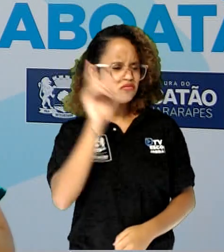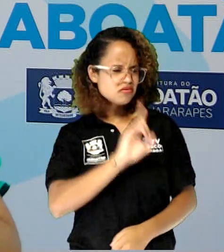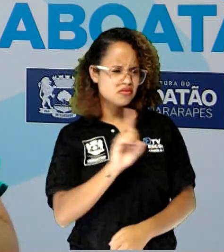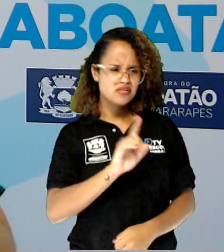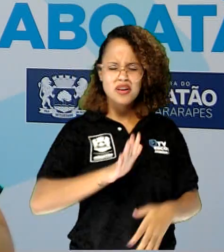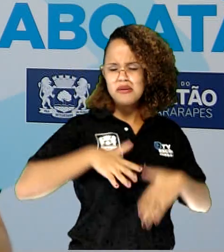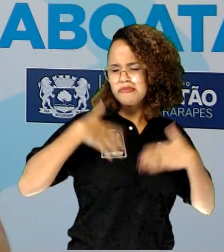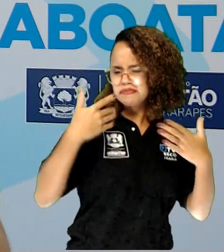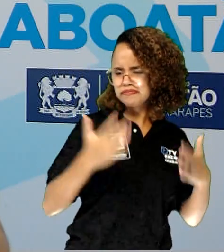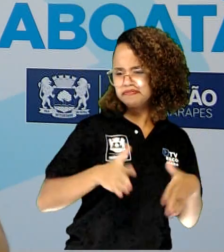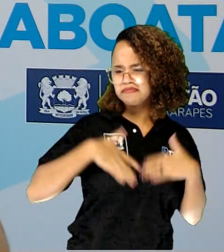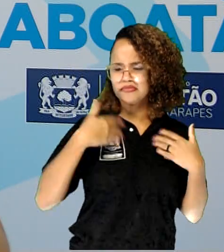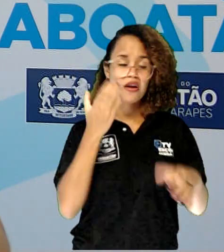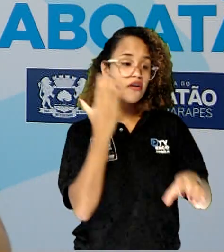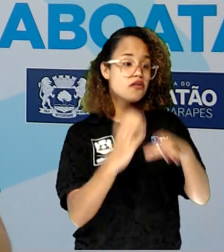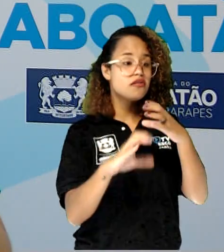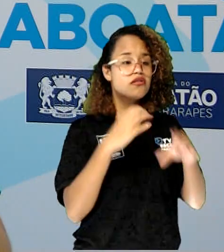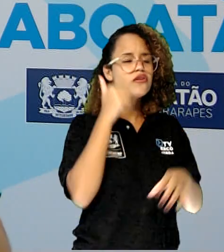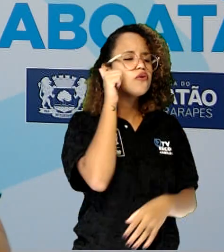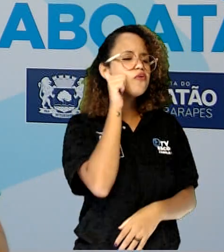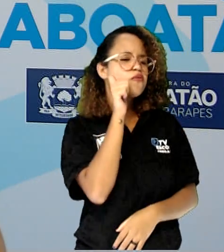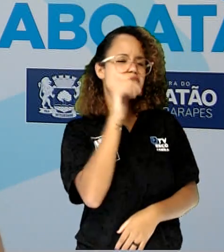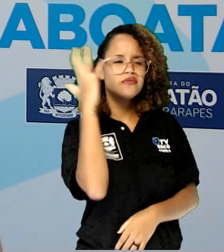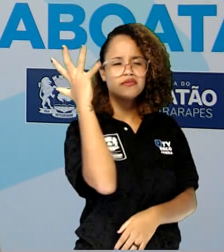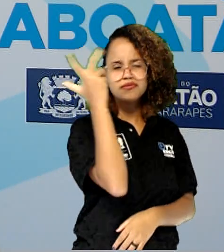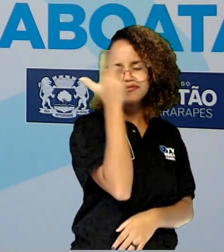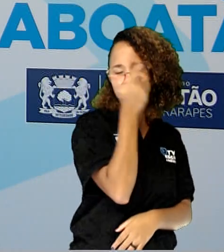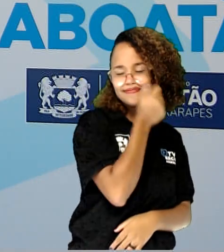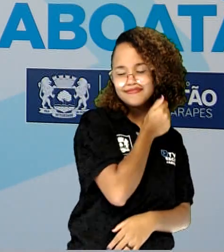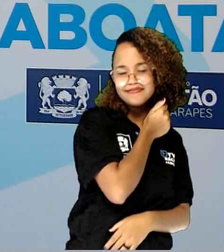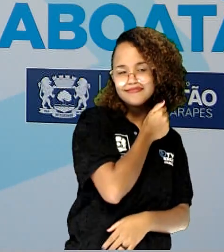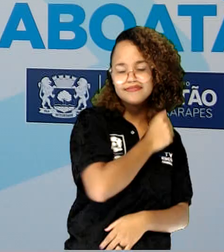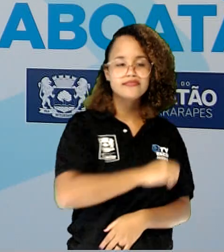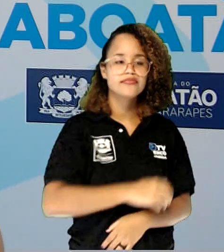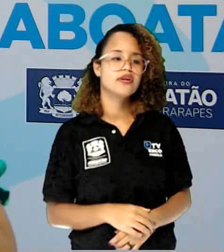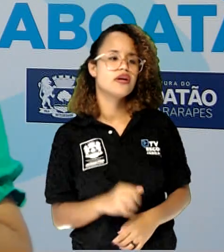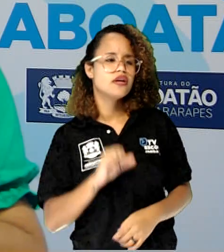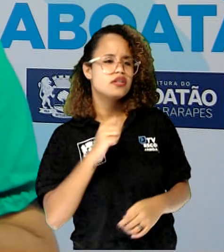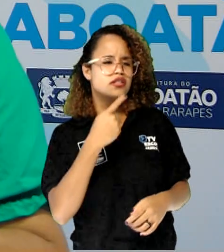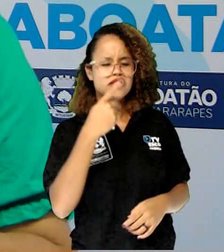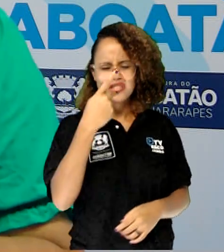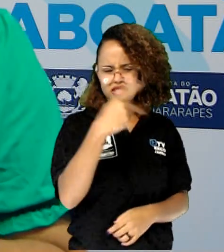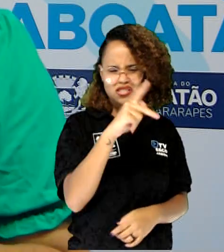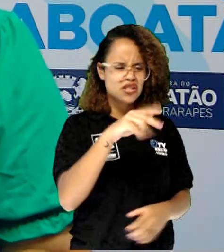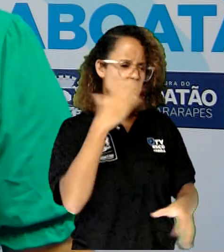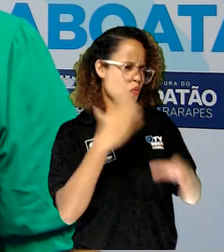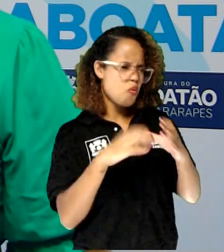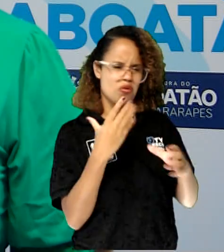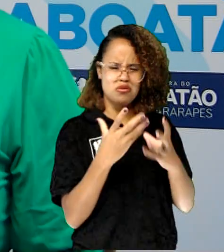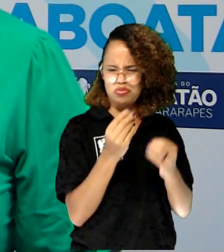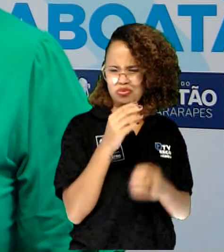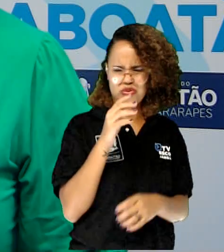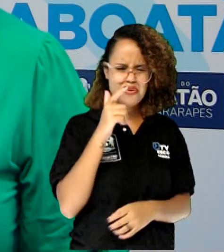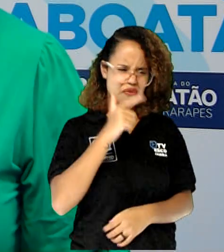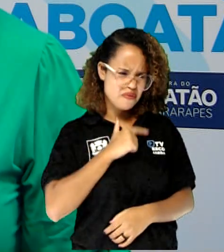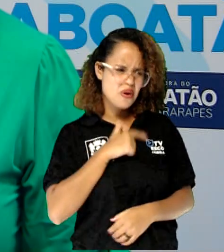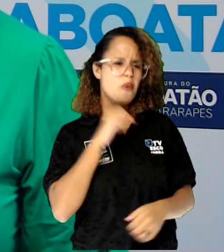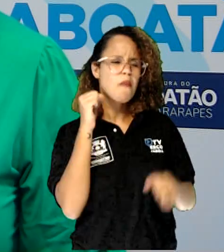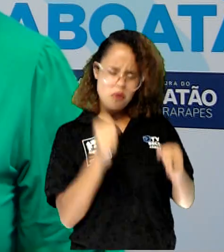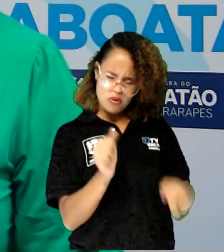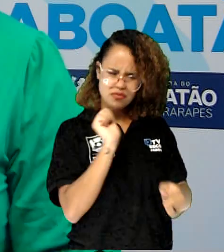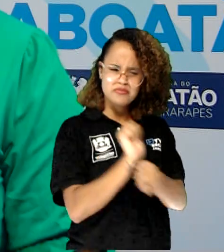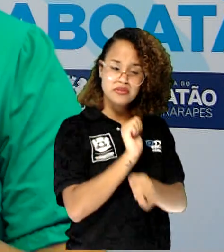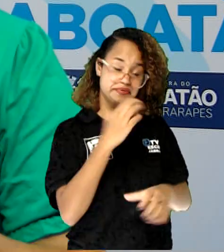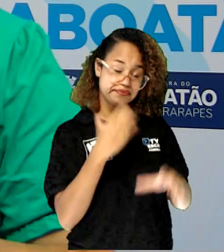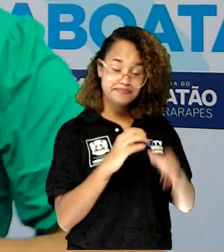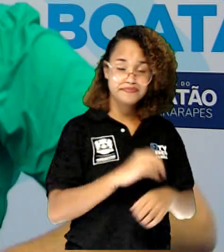apreciar o cantar de uma moça que é bonita pra danar. Seu canto é muito esquisito, pode parar de